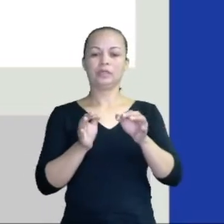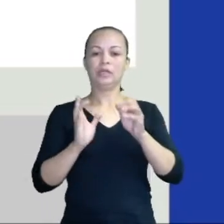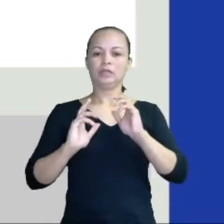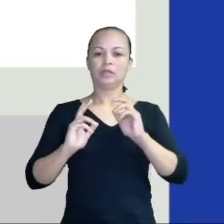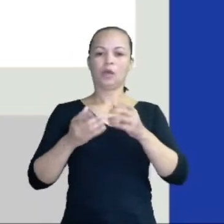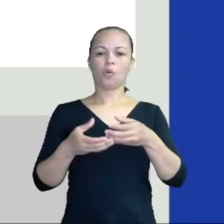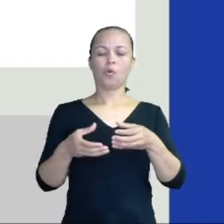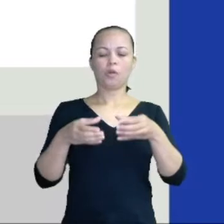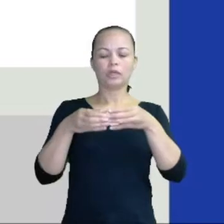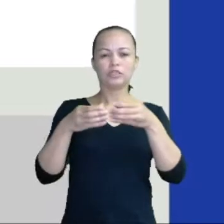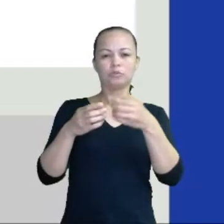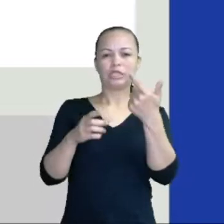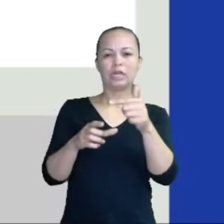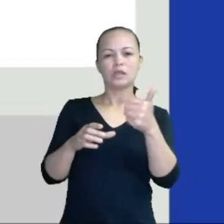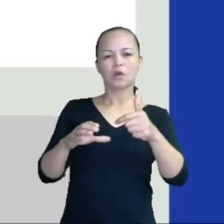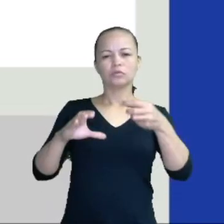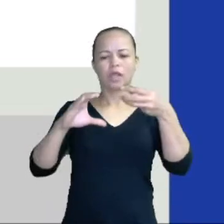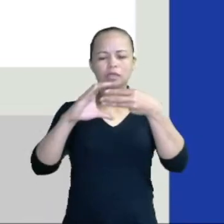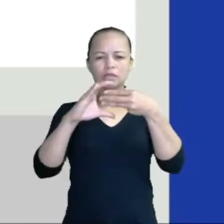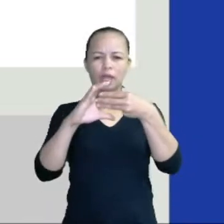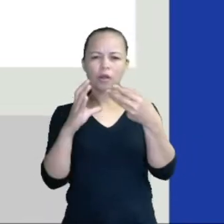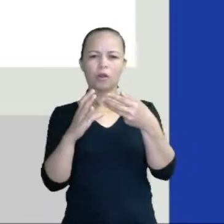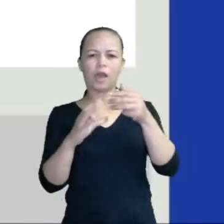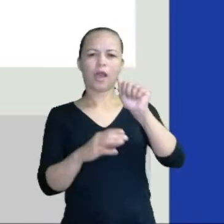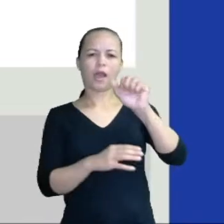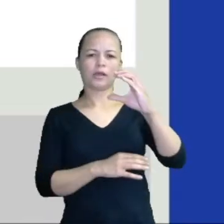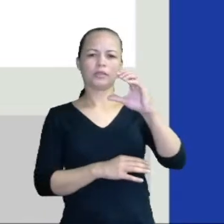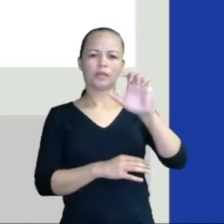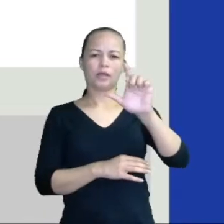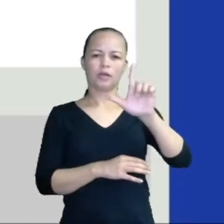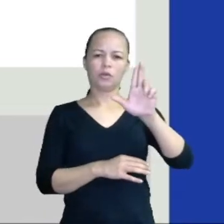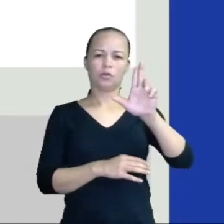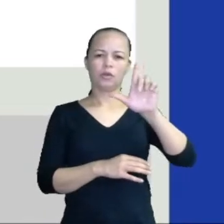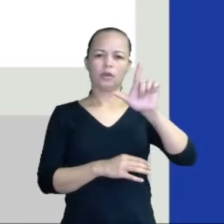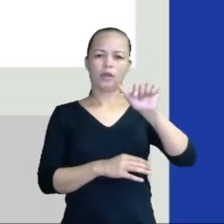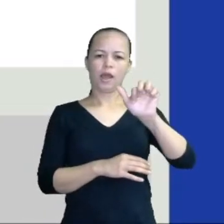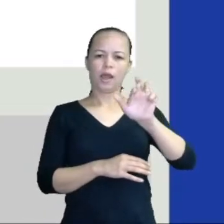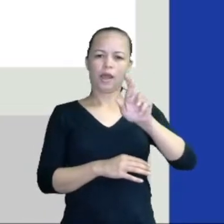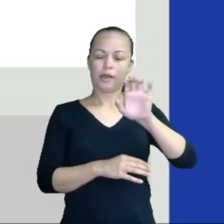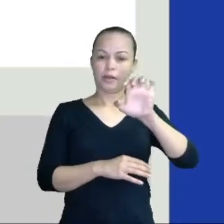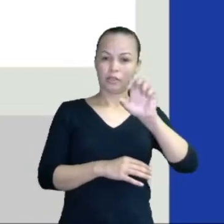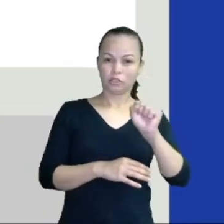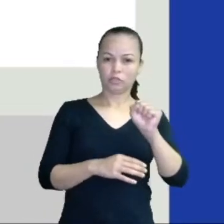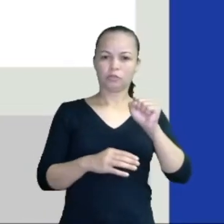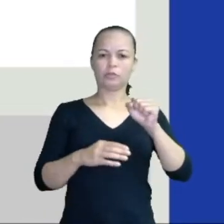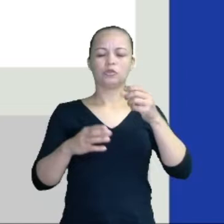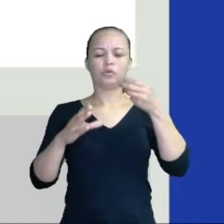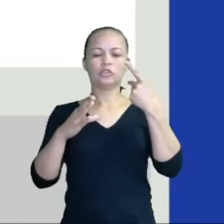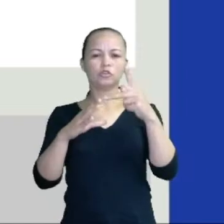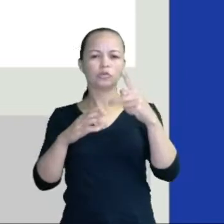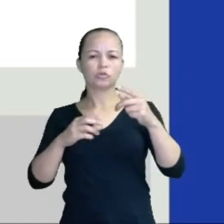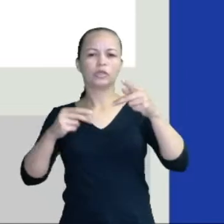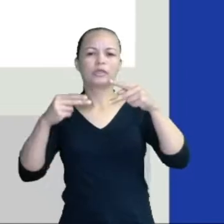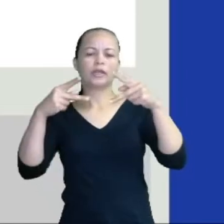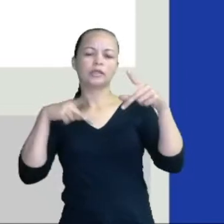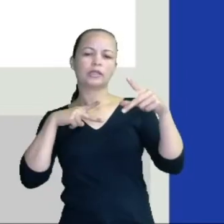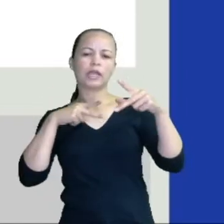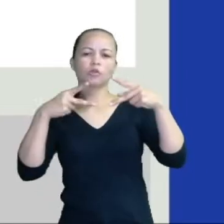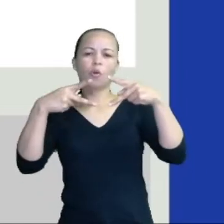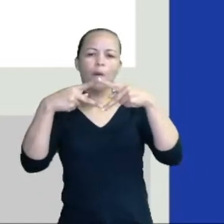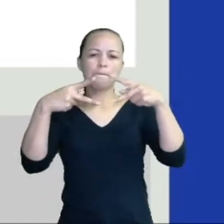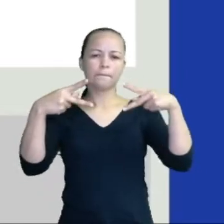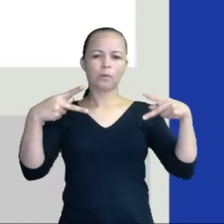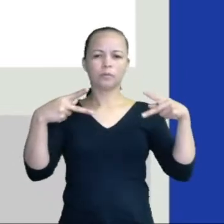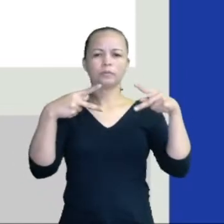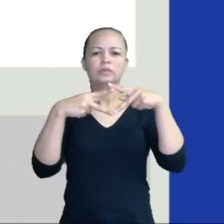organismos que não possuem célula, né? Acelulares, sendo sua estrutura formada basicamente por proteínas e